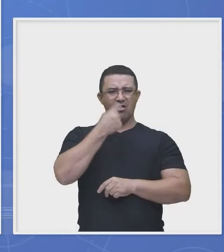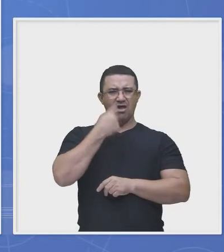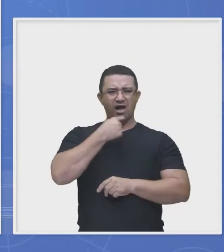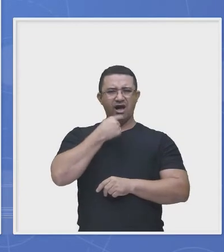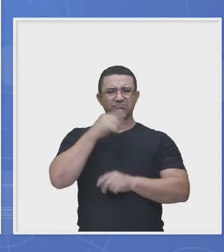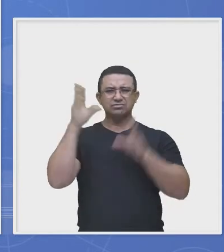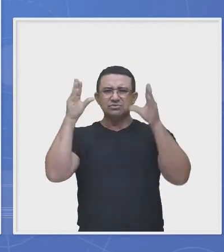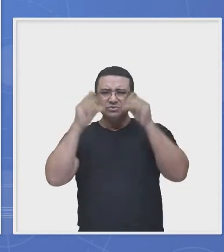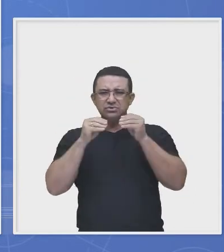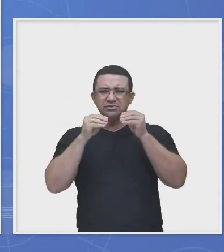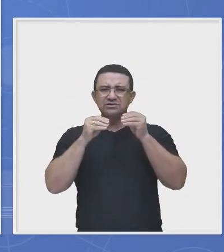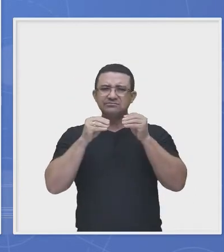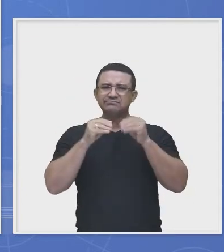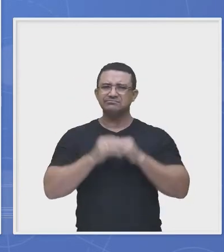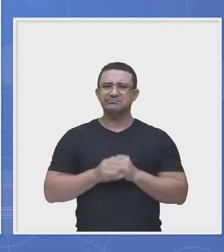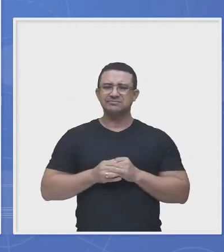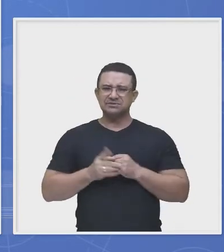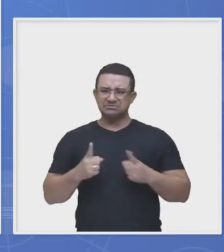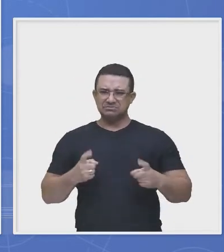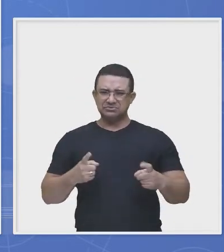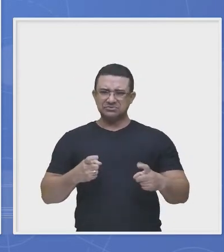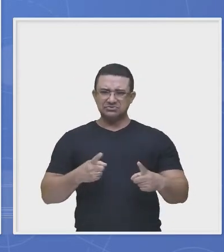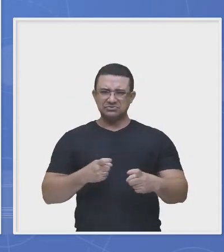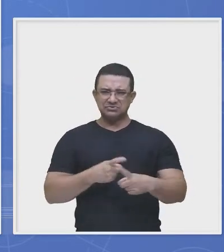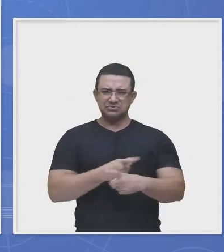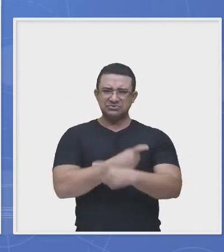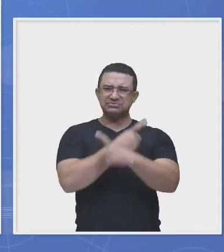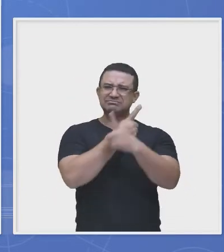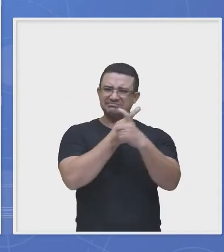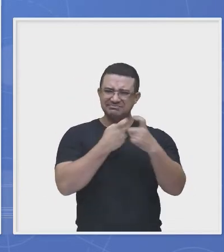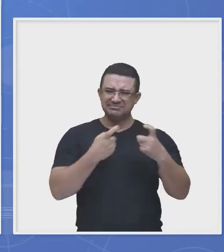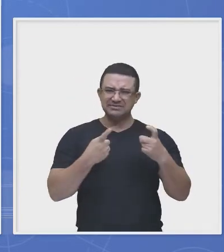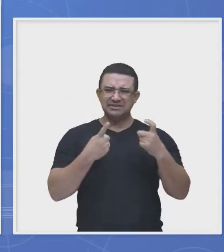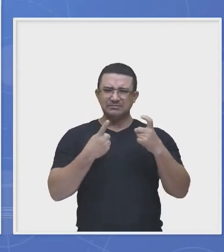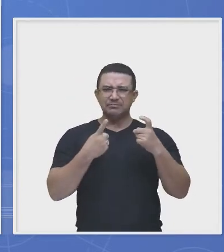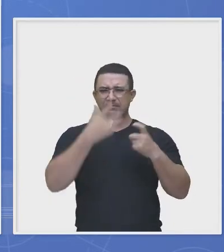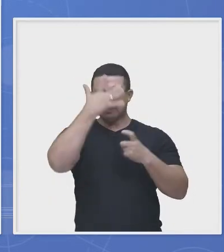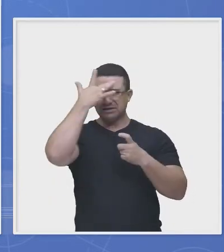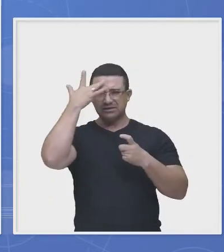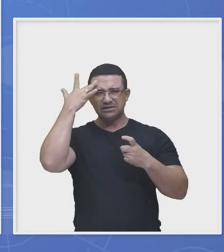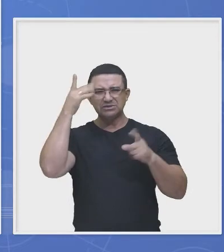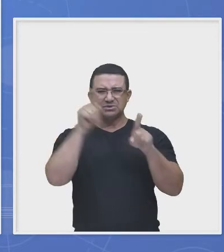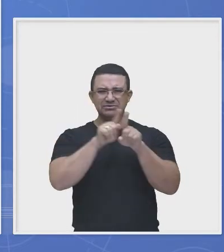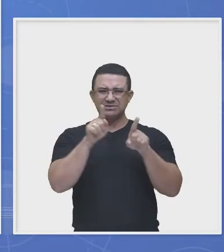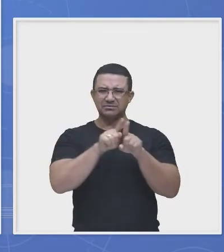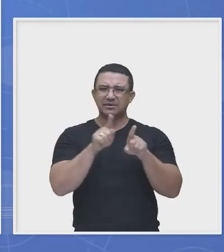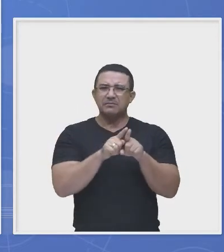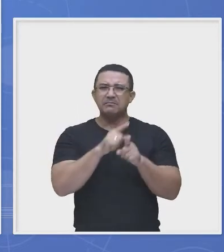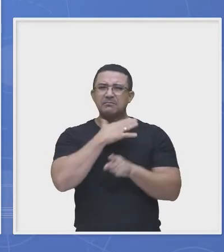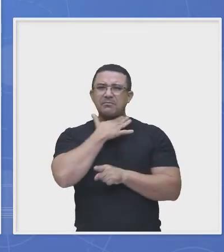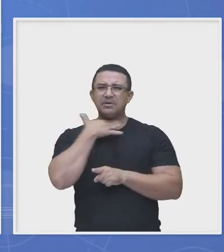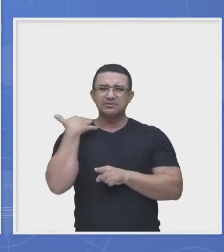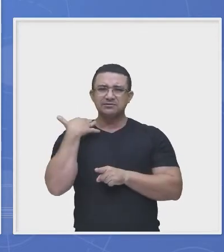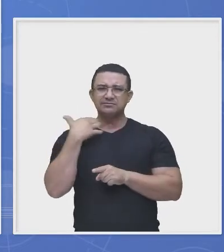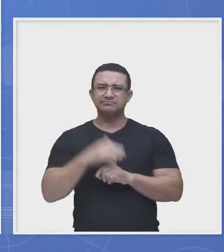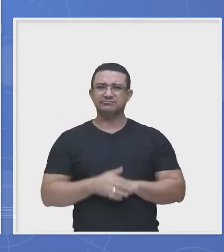osculam, micro-organismos fúnebres pululam numa fermentação gorda de cidra. Duras leis, as